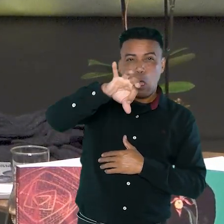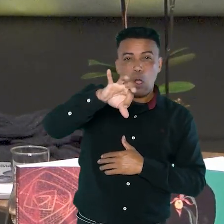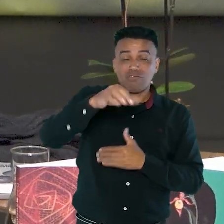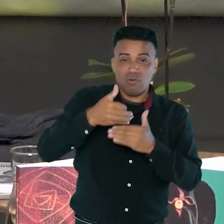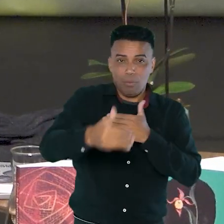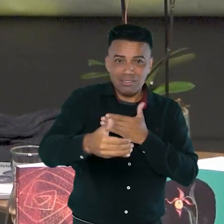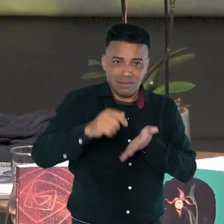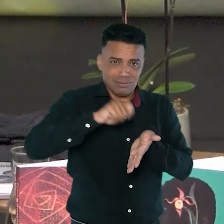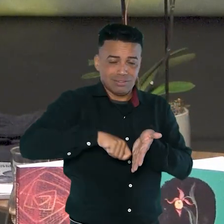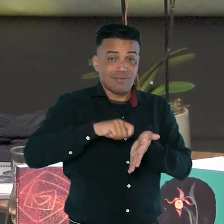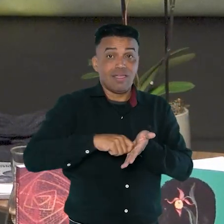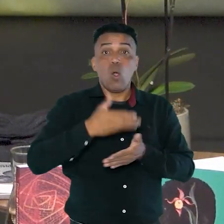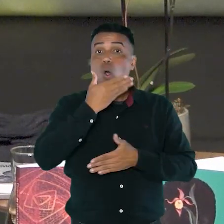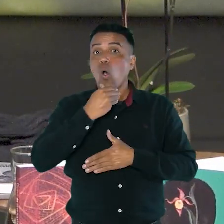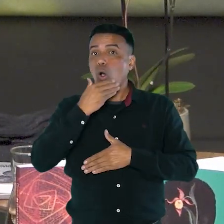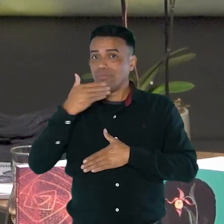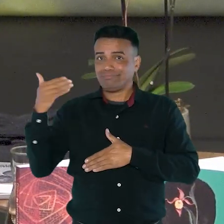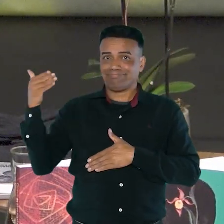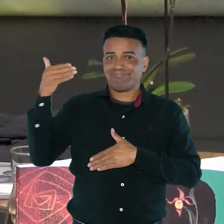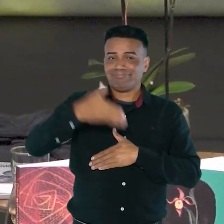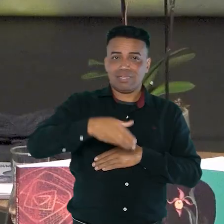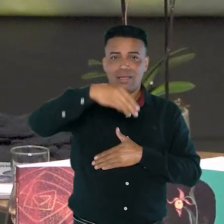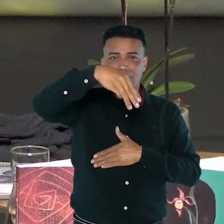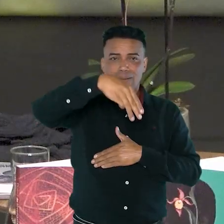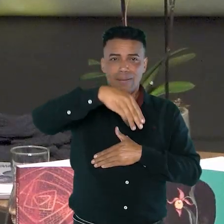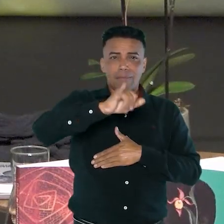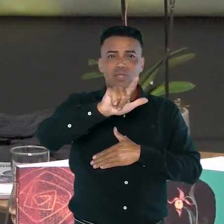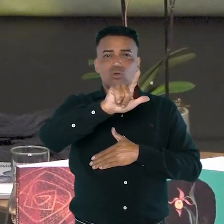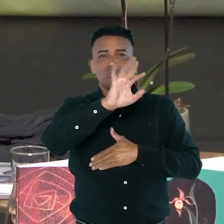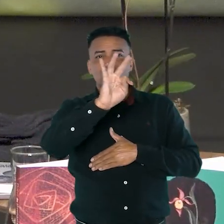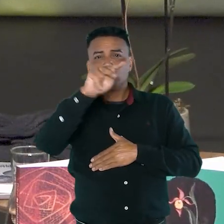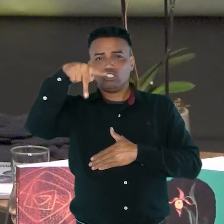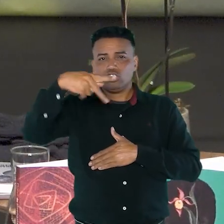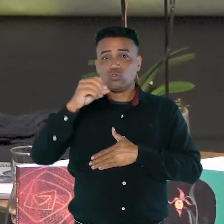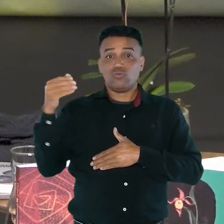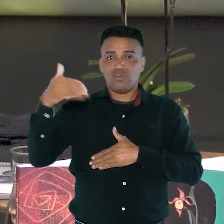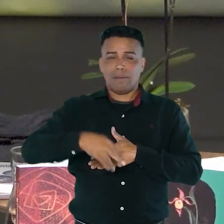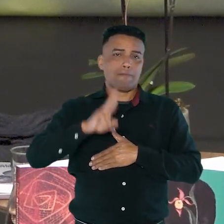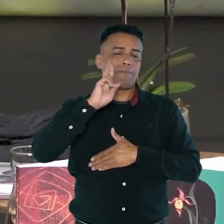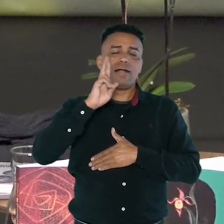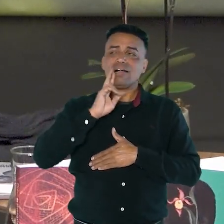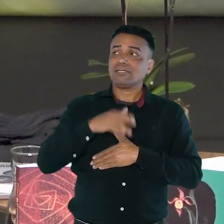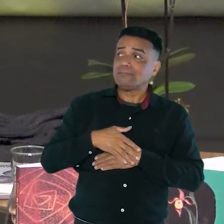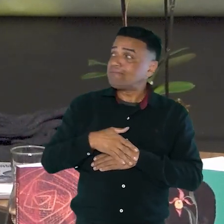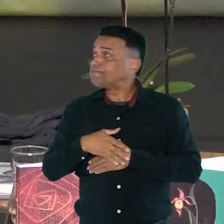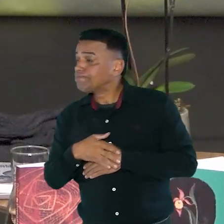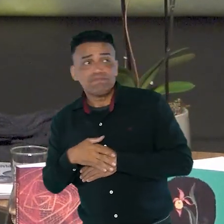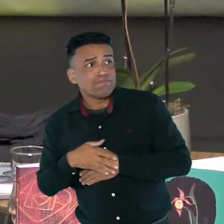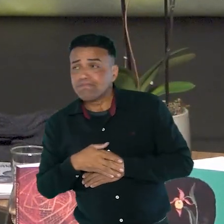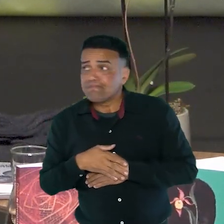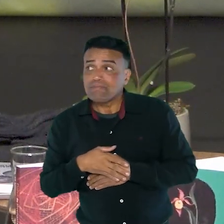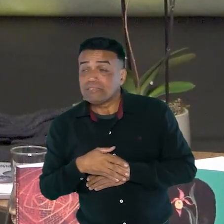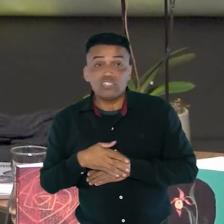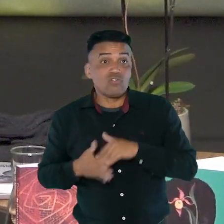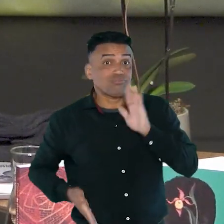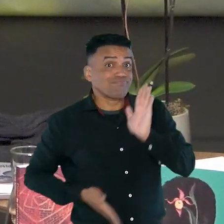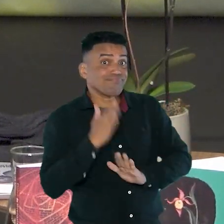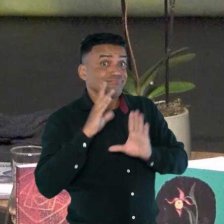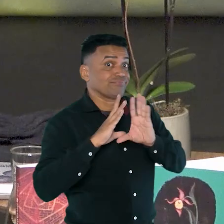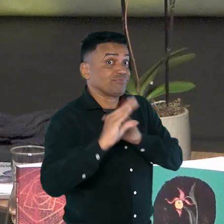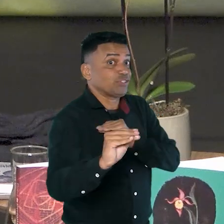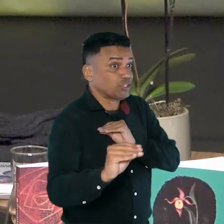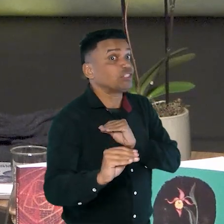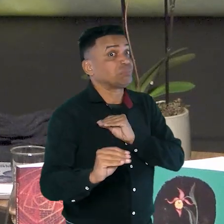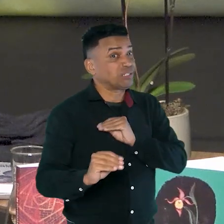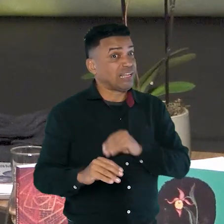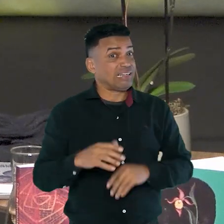a escrever. E ele vinha no bar e olhava para os dois lados e falava: vou sair fora que está embaçado. E